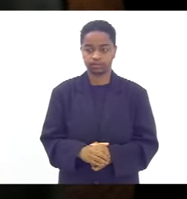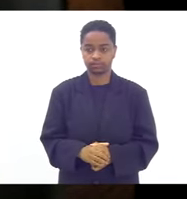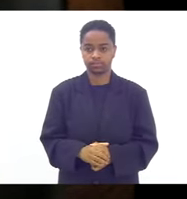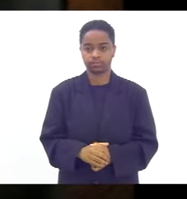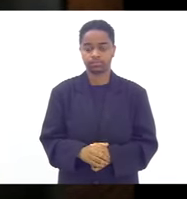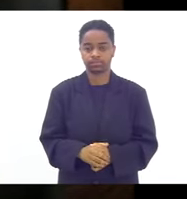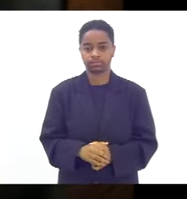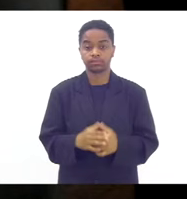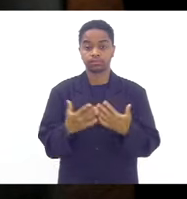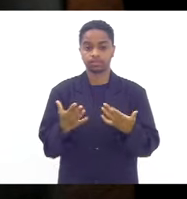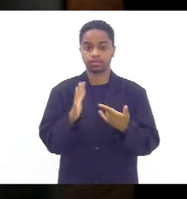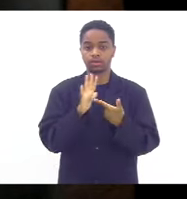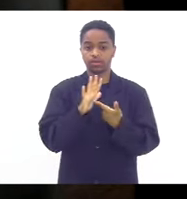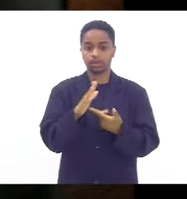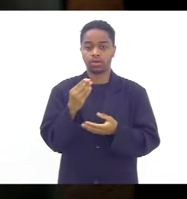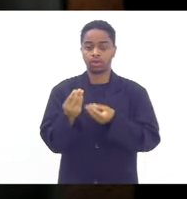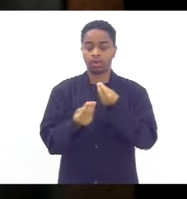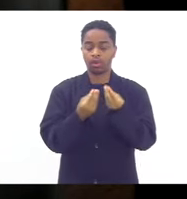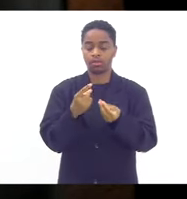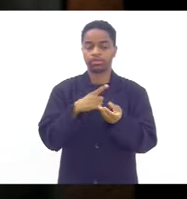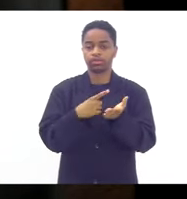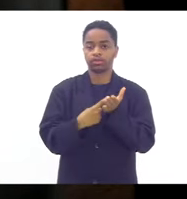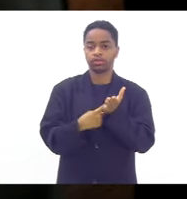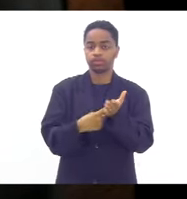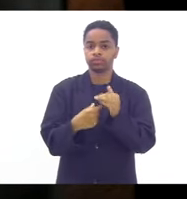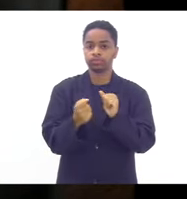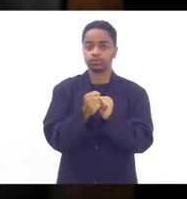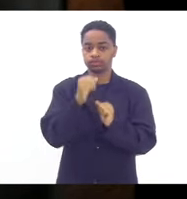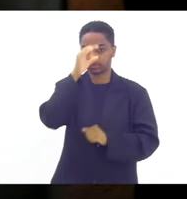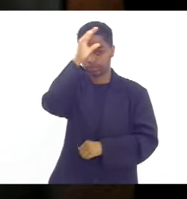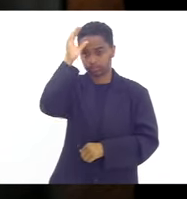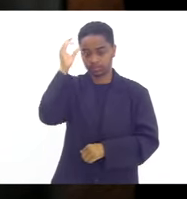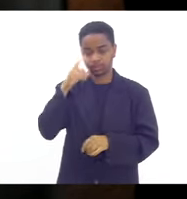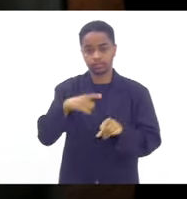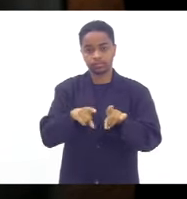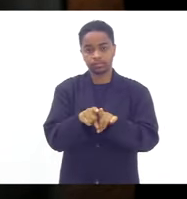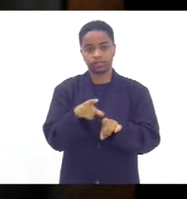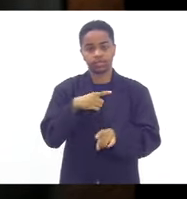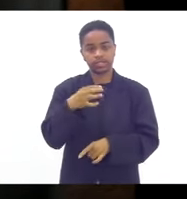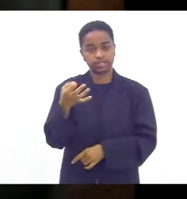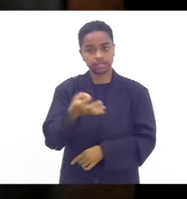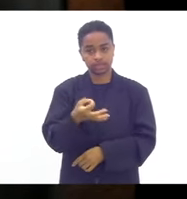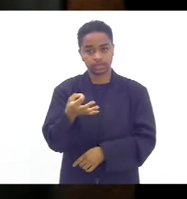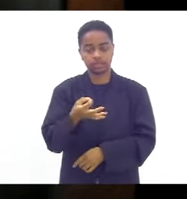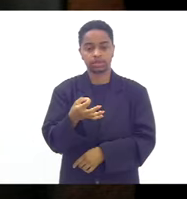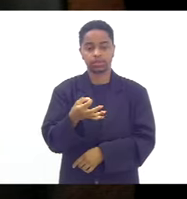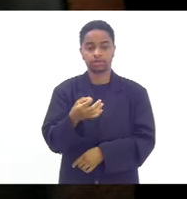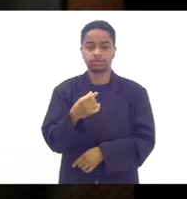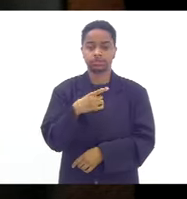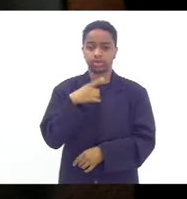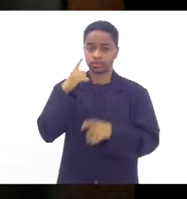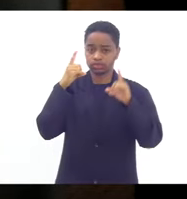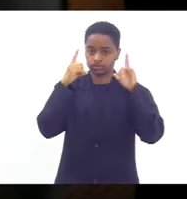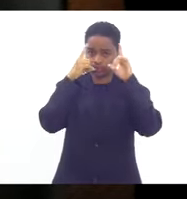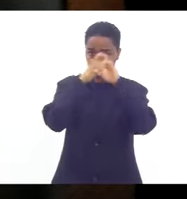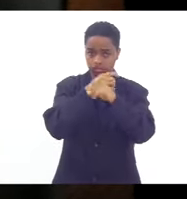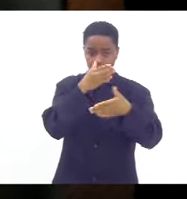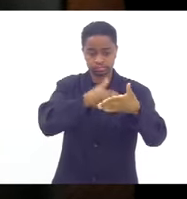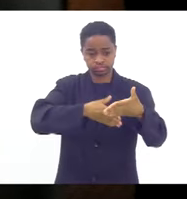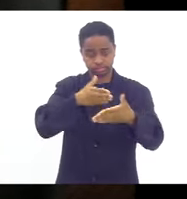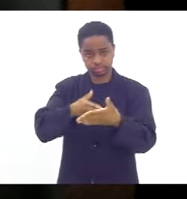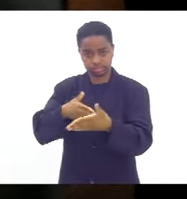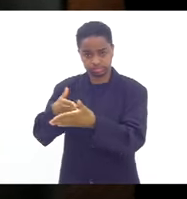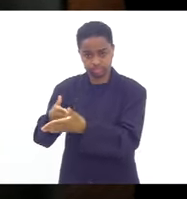Isso mostra o compromisso com os nossos clientes e a certeza que, apesar das dificuldades enfrentadas na